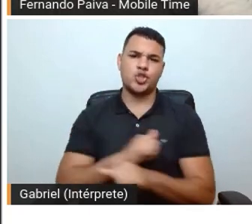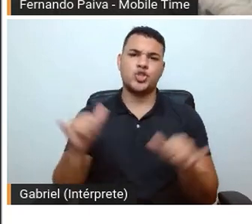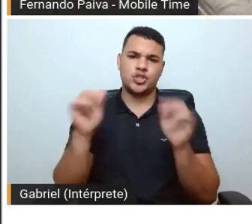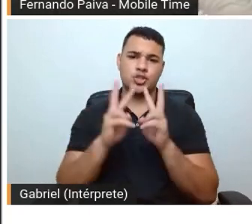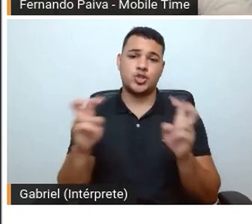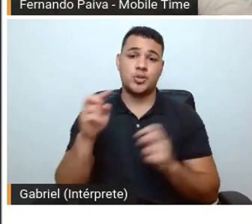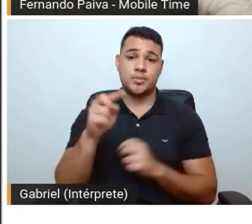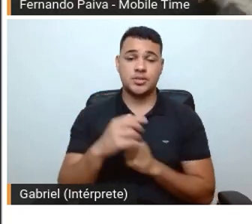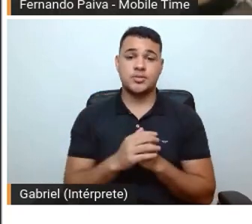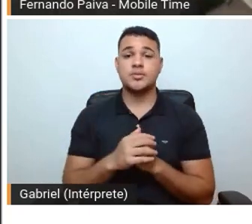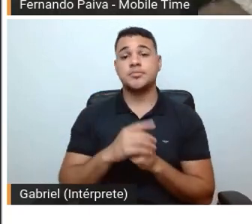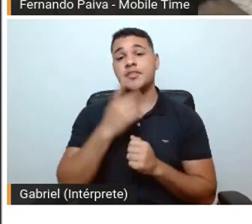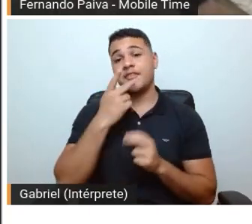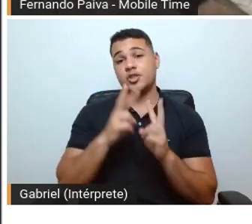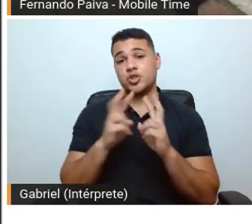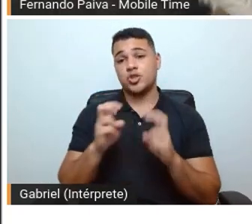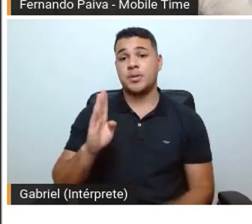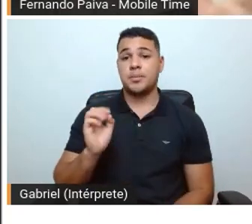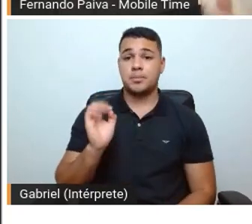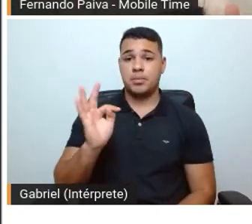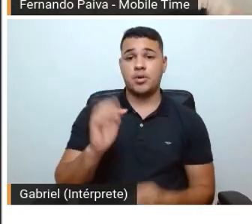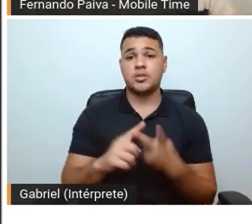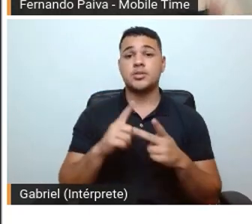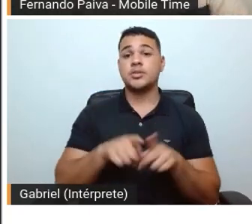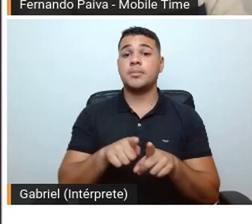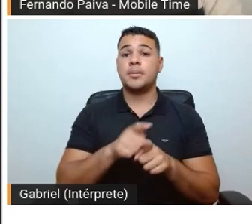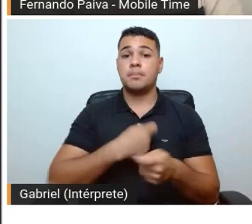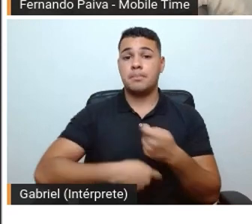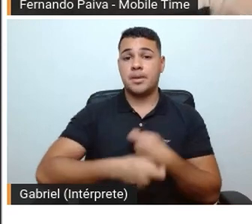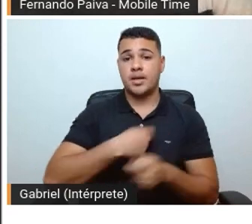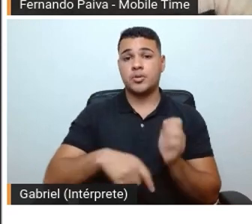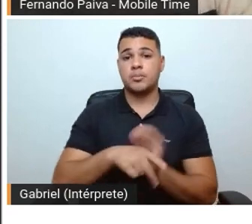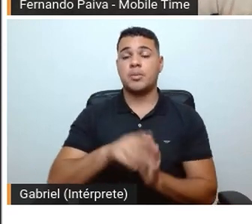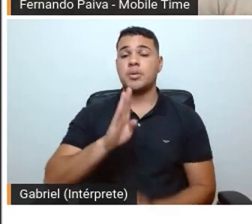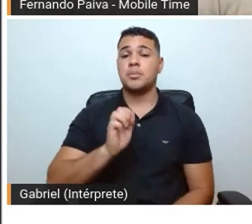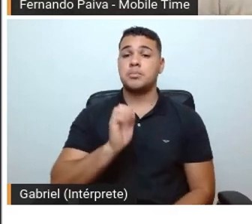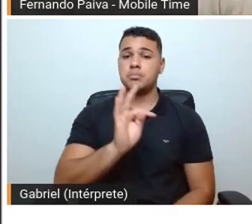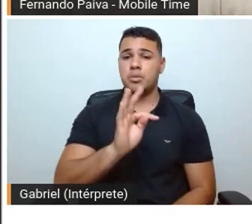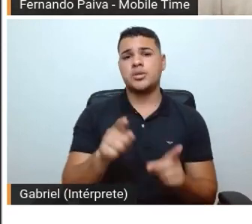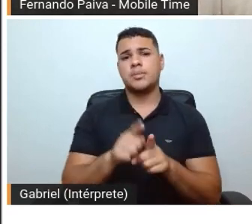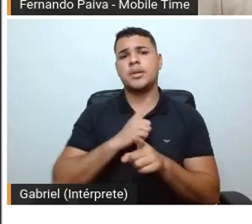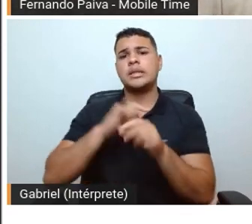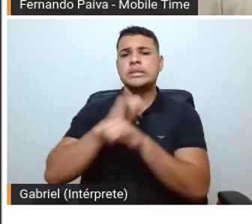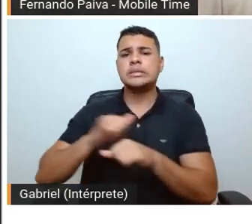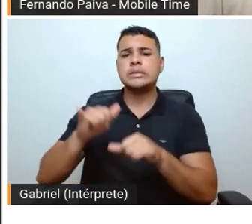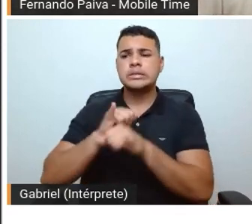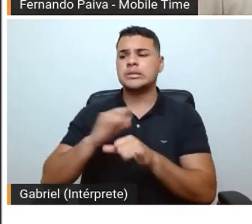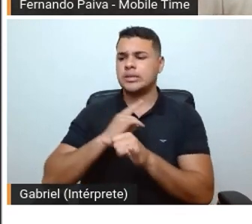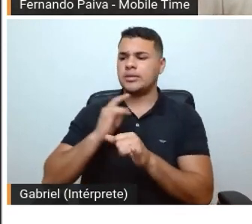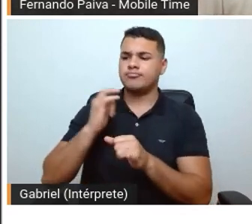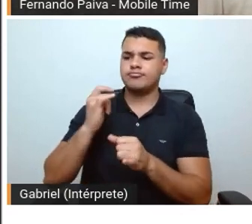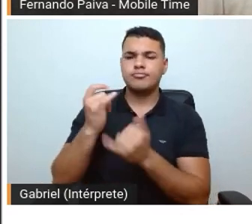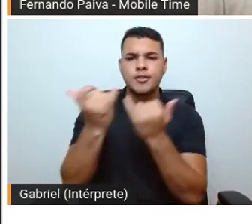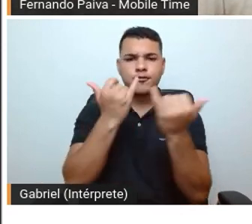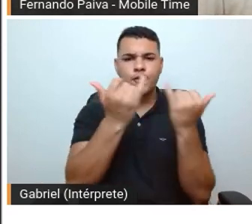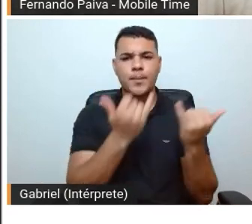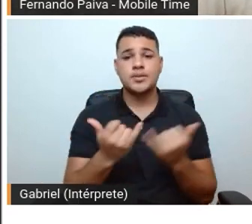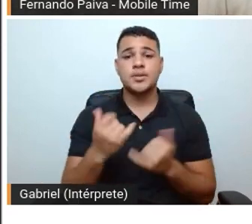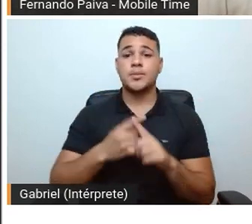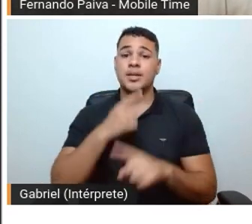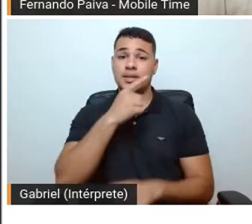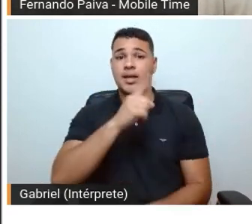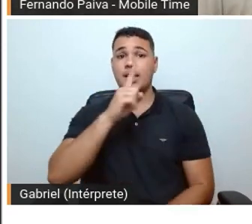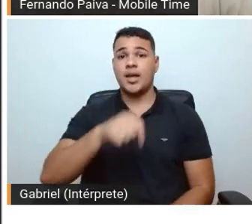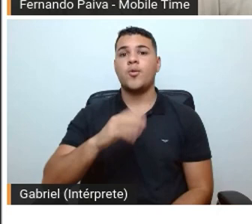algum bot o mercado de bolas ou sobre mensajeria também interessa para vocês não entendo nada já que são um canal importante